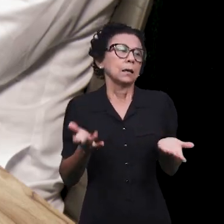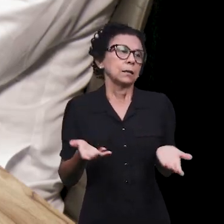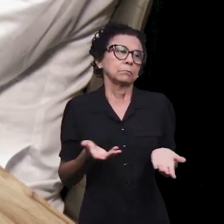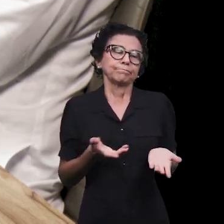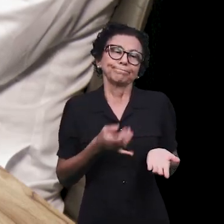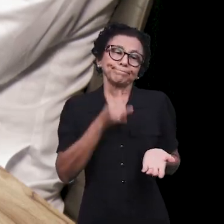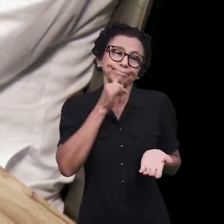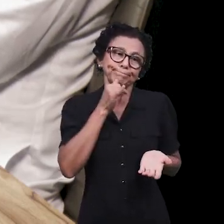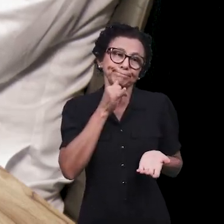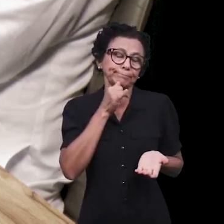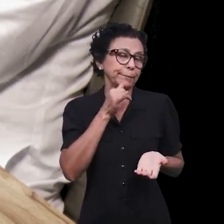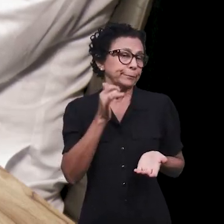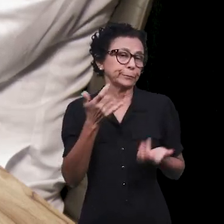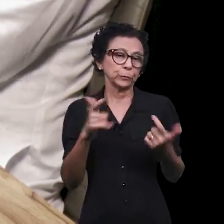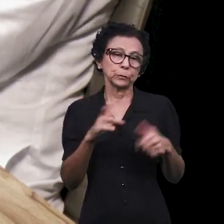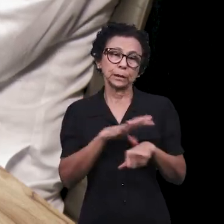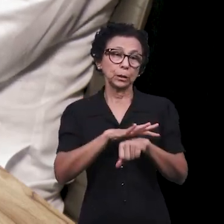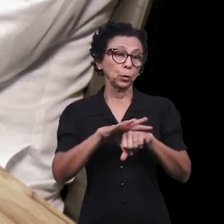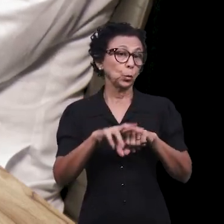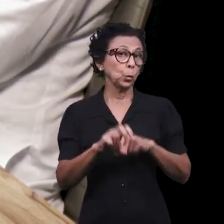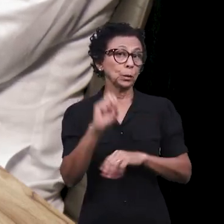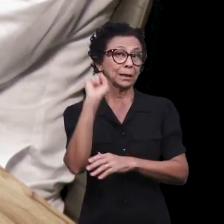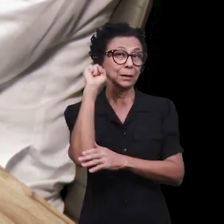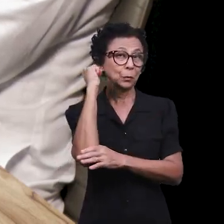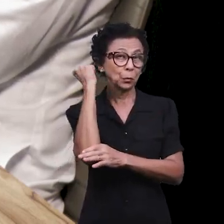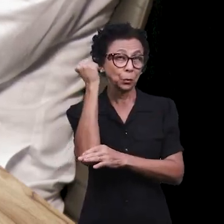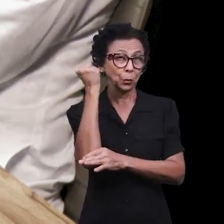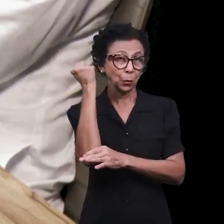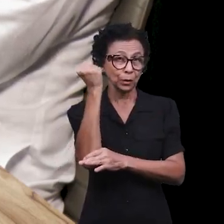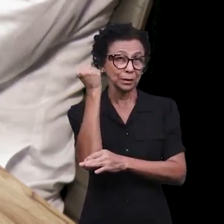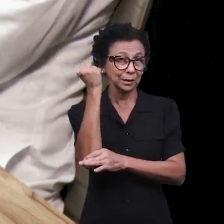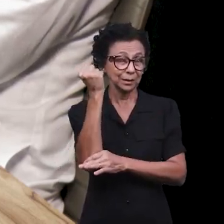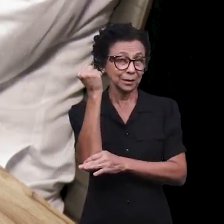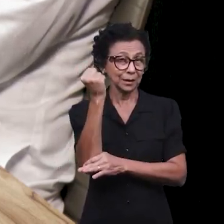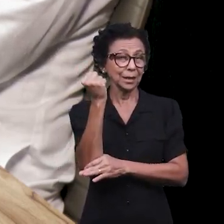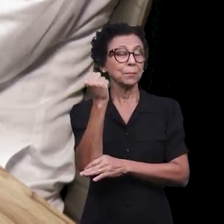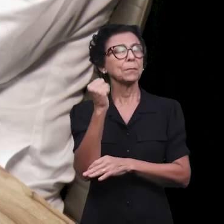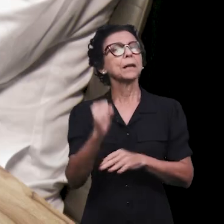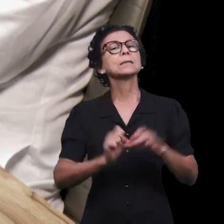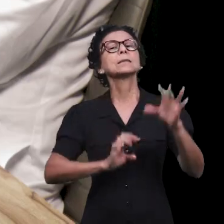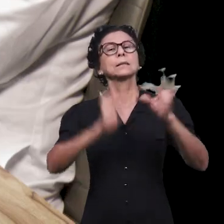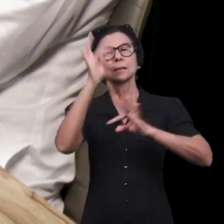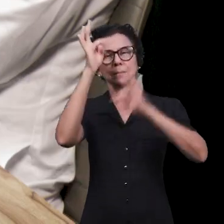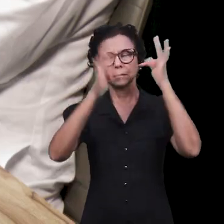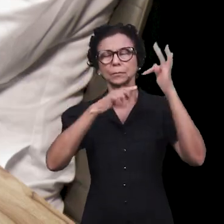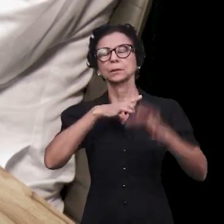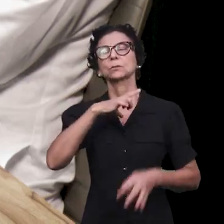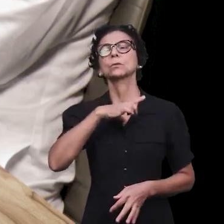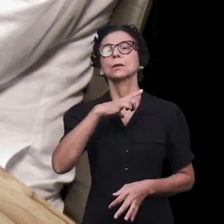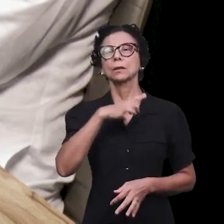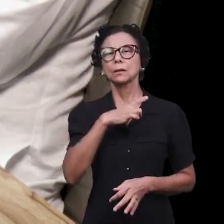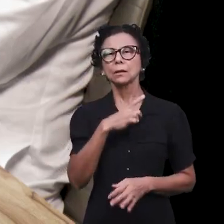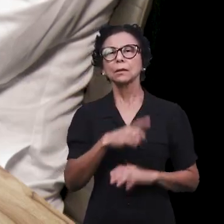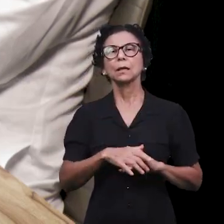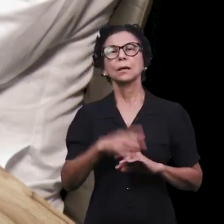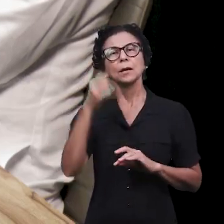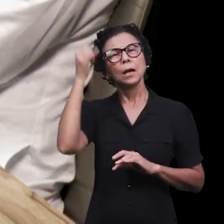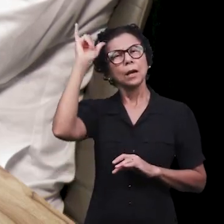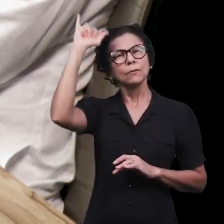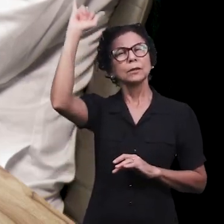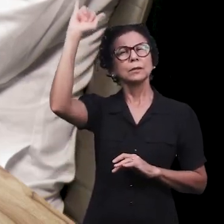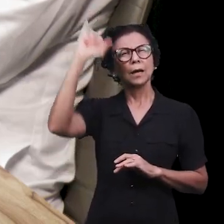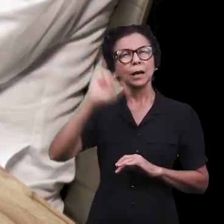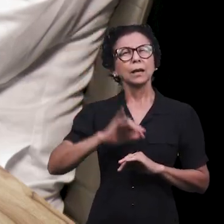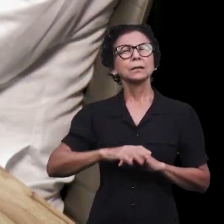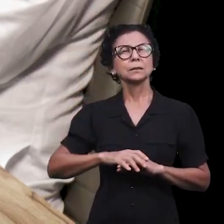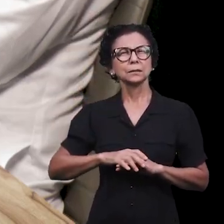tem cura. É uma doença que nós abordamos sendo crônica, mas existe tratamento para que nós consigamos